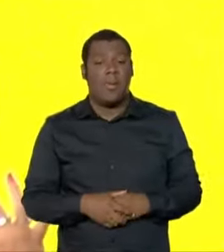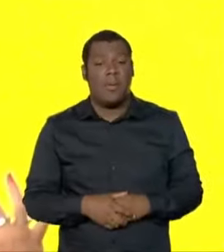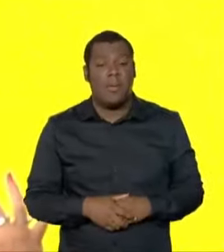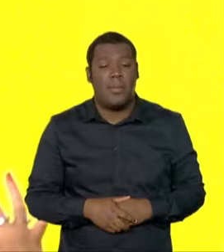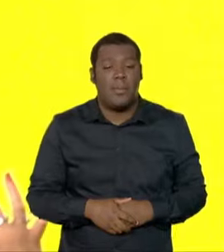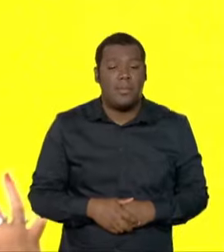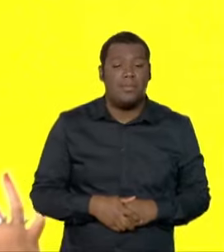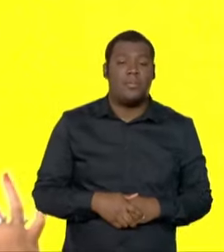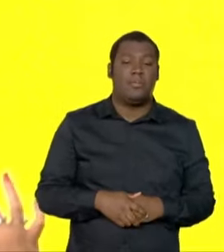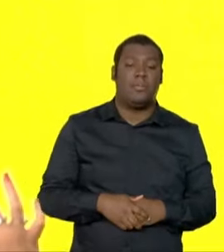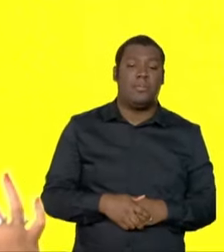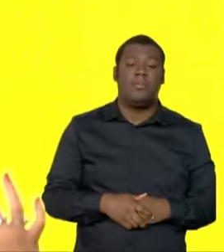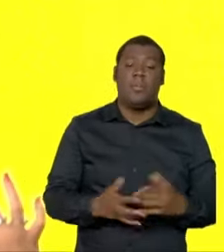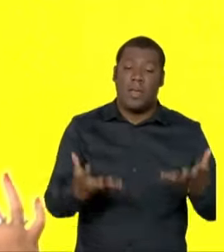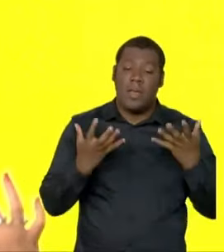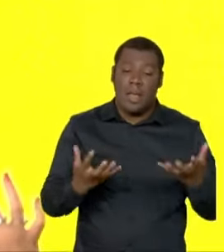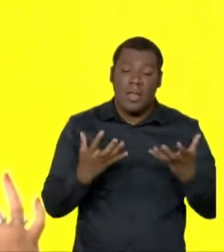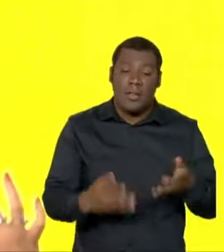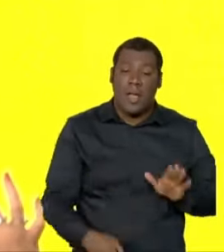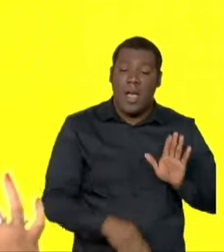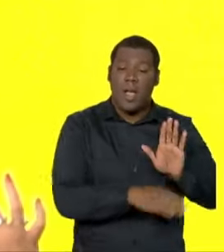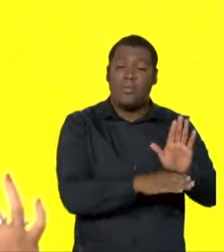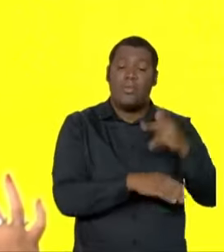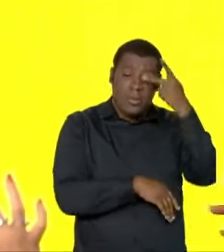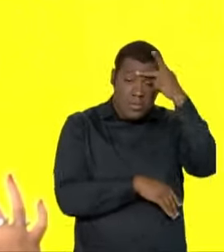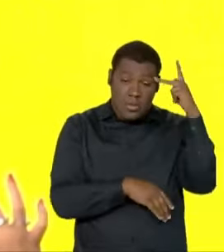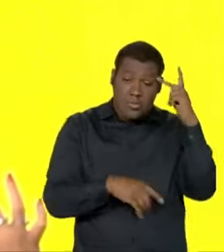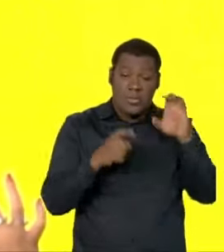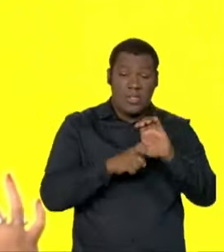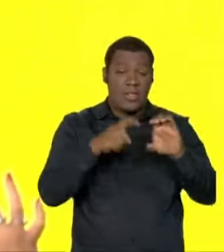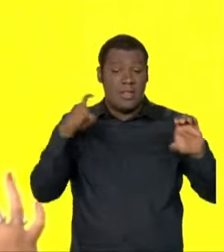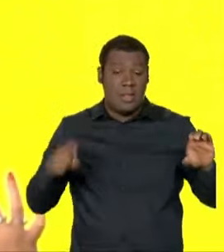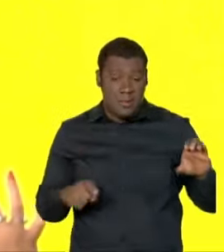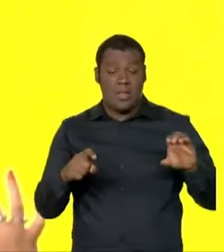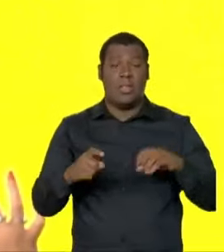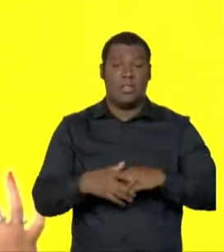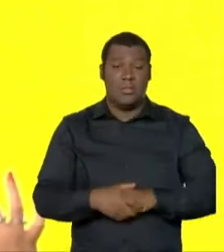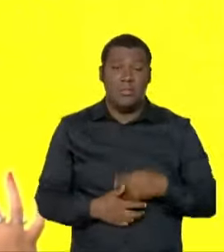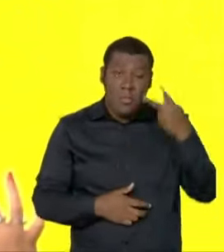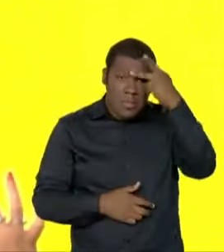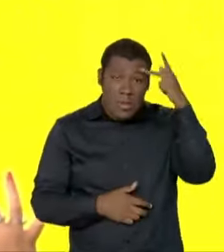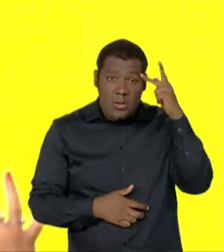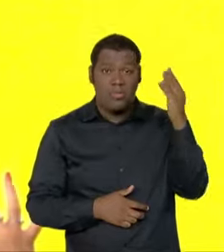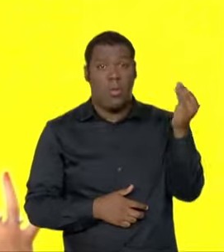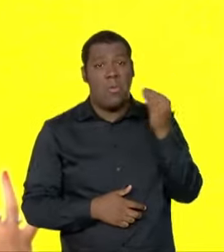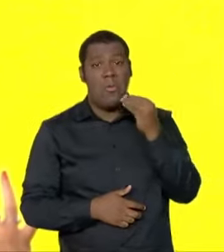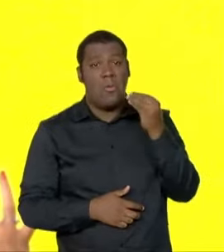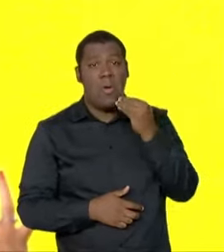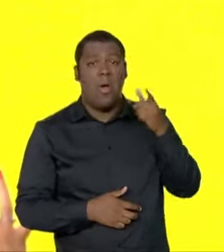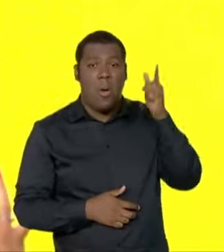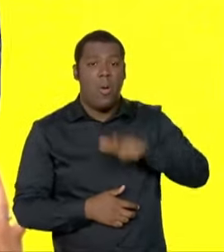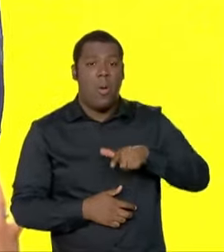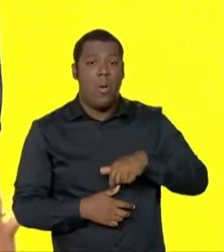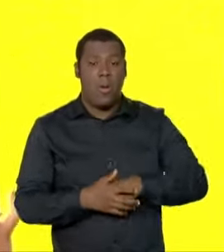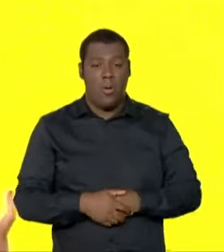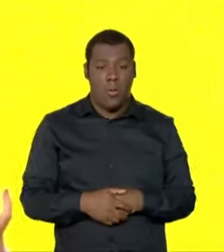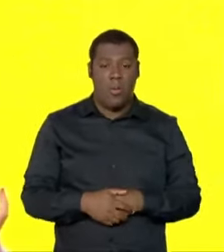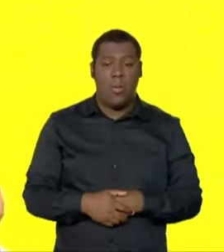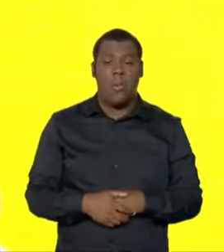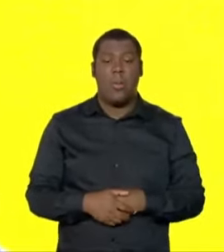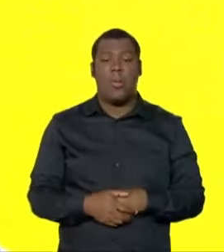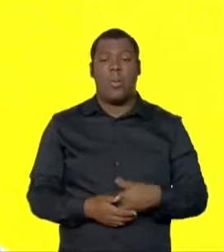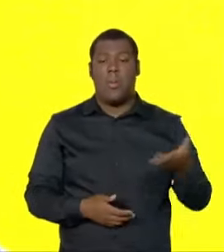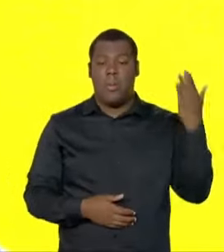ninguém saia, a gente quer que as pessoas se emancipem, conquistem uma oportunidade, possam, como foi o